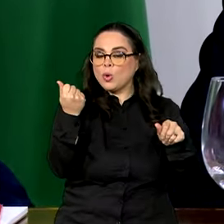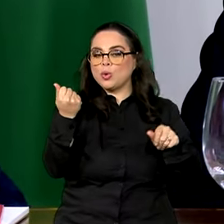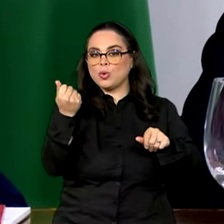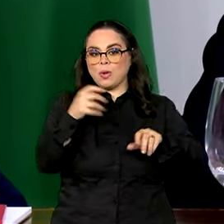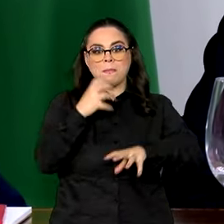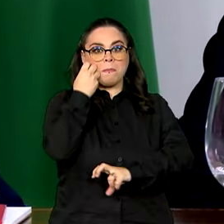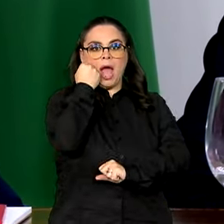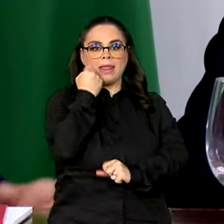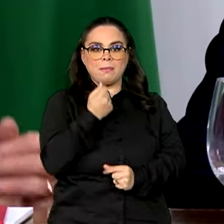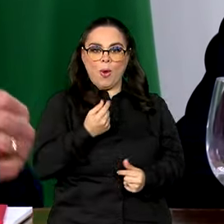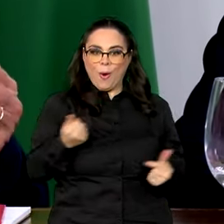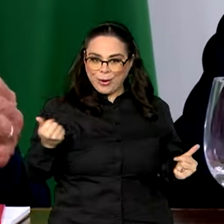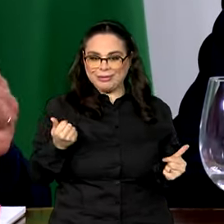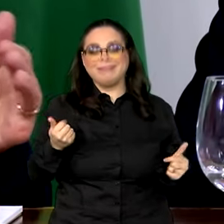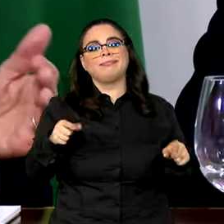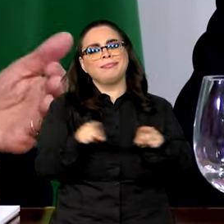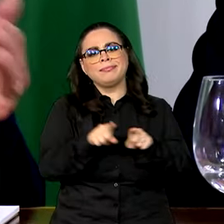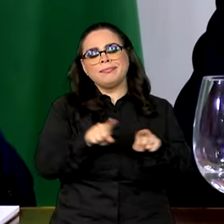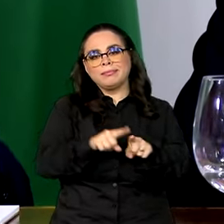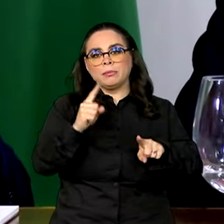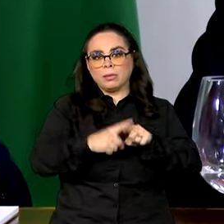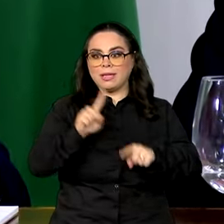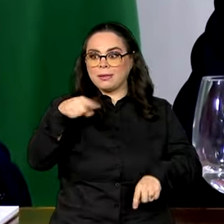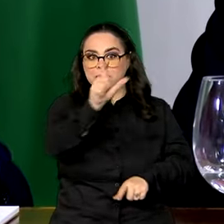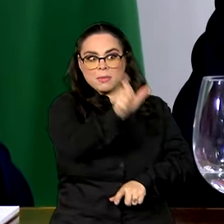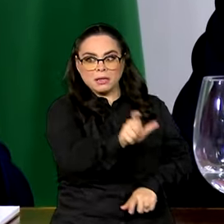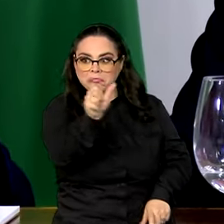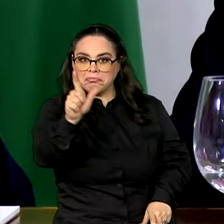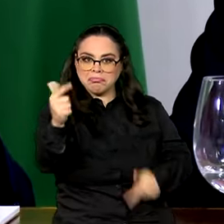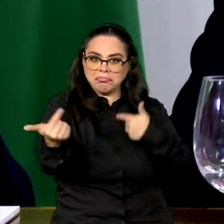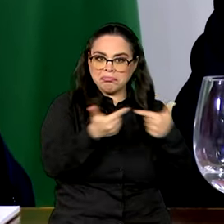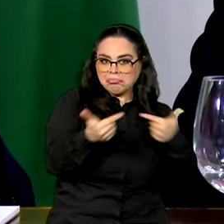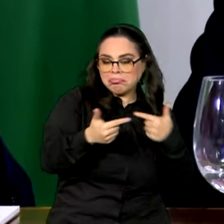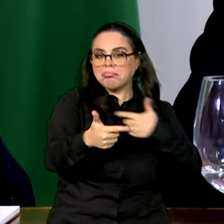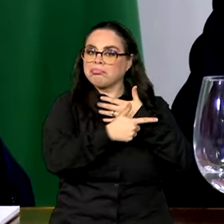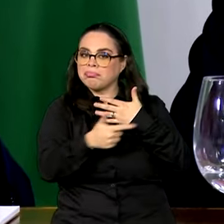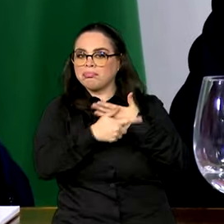patrimônio, e porque nós temos gente comprometida em melhorar a vida do Brasil.